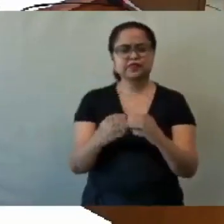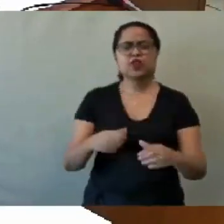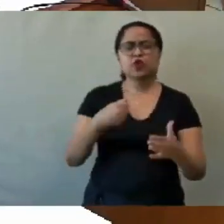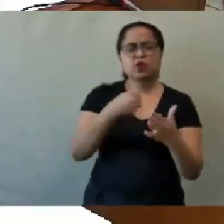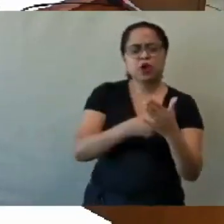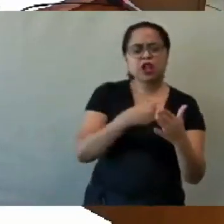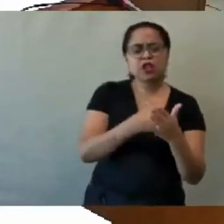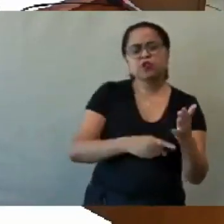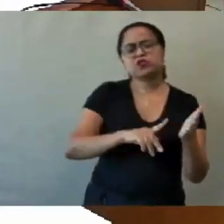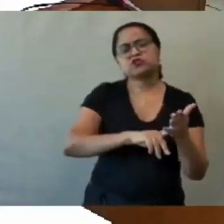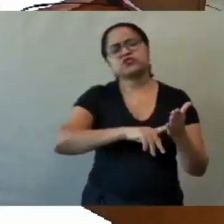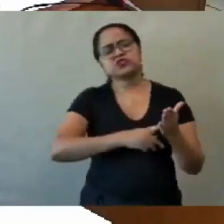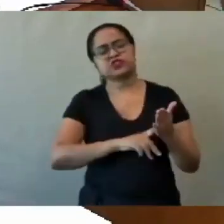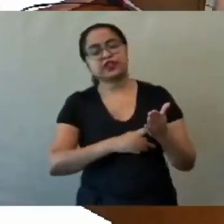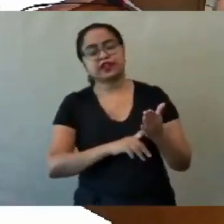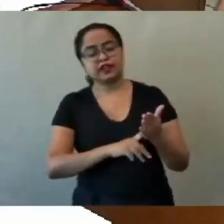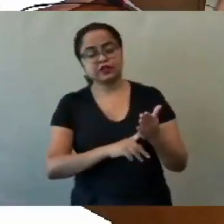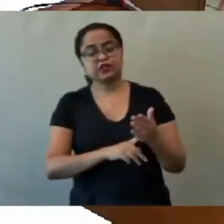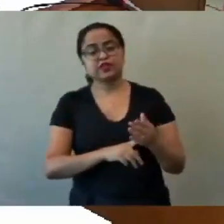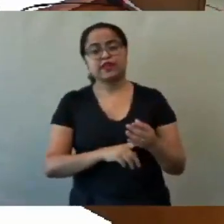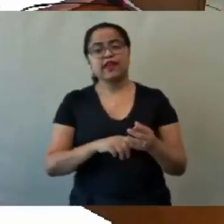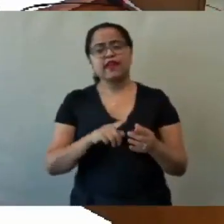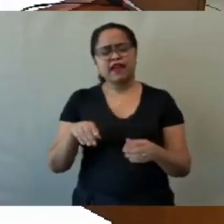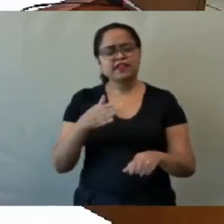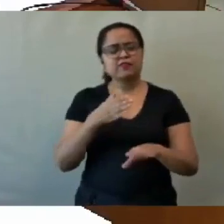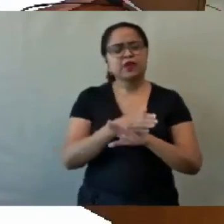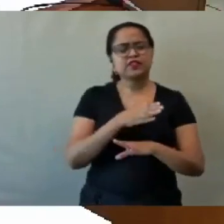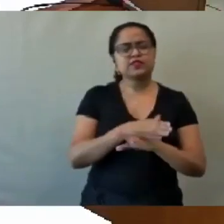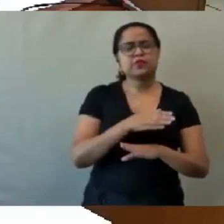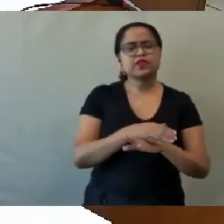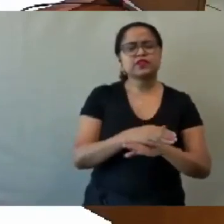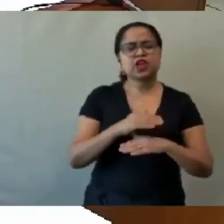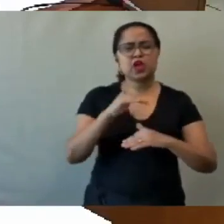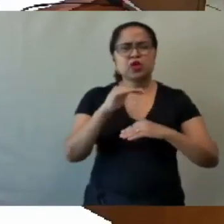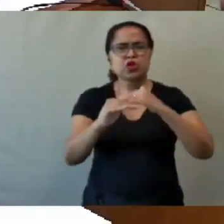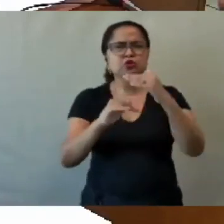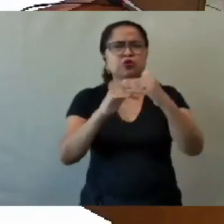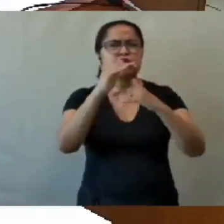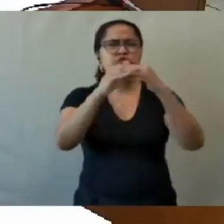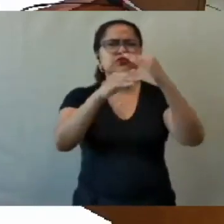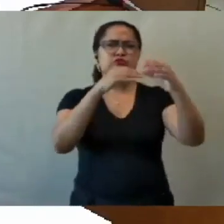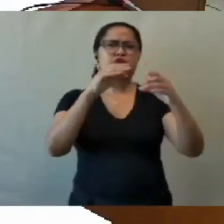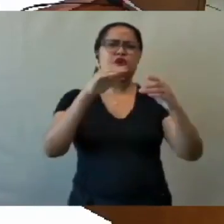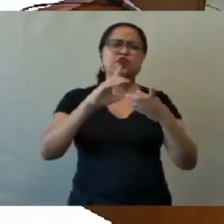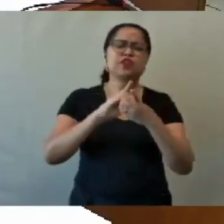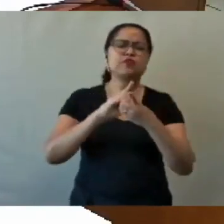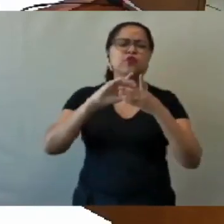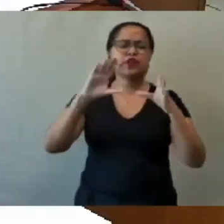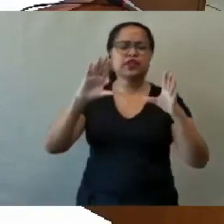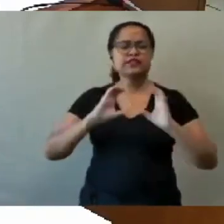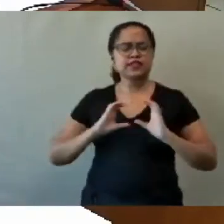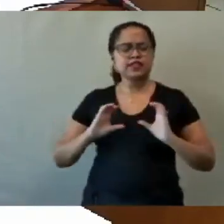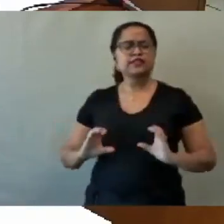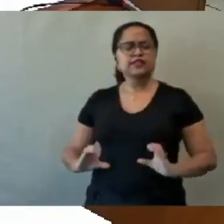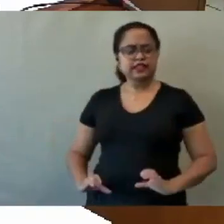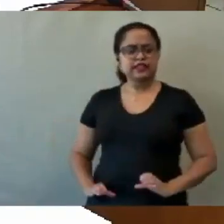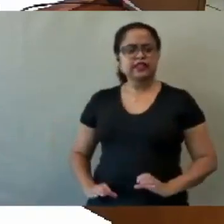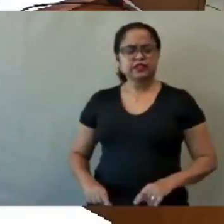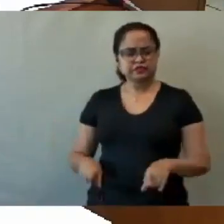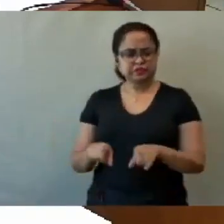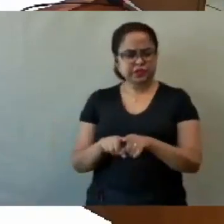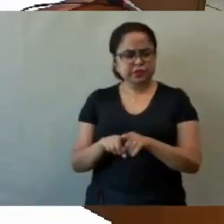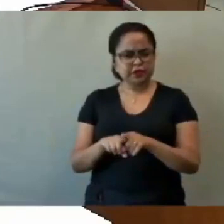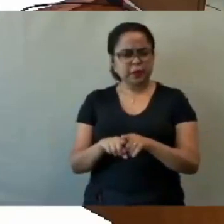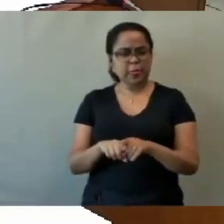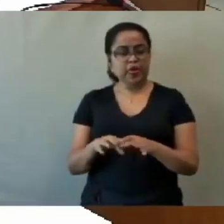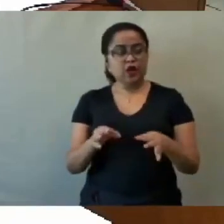sindicatos. Então, essa participação é que constrói democracia e cidadania. Então, é por isso que o plano, ele não é meu, da